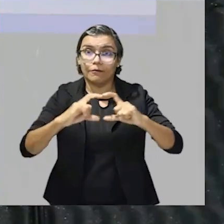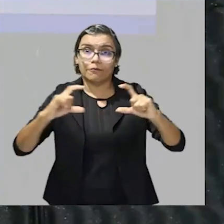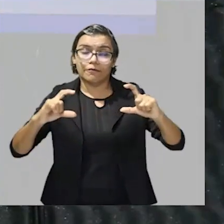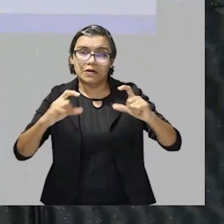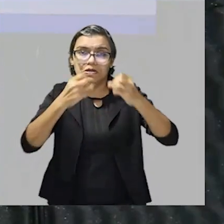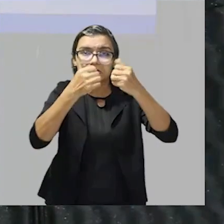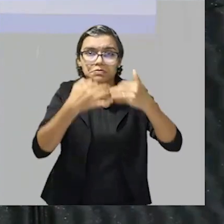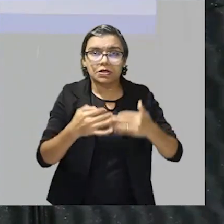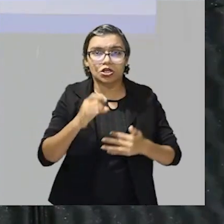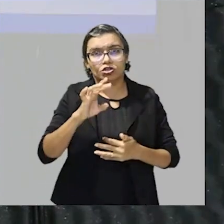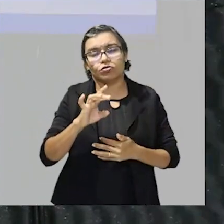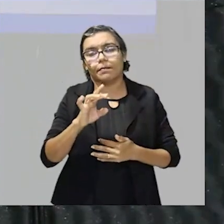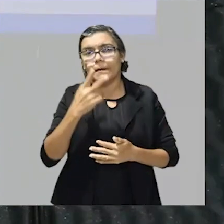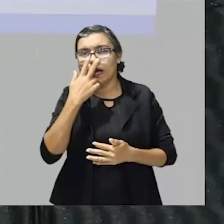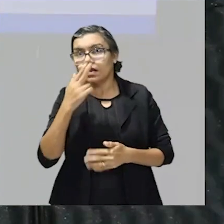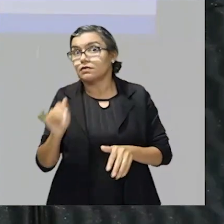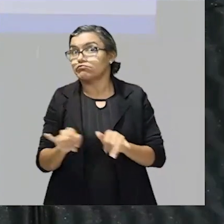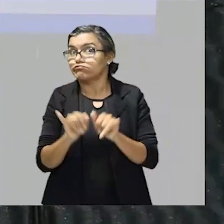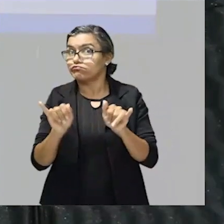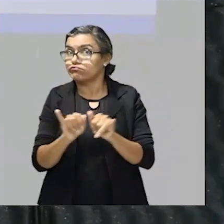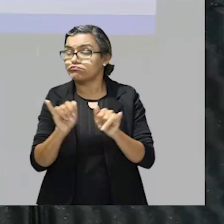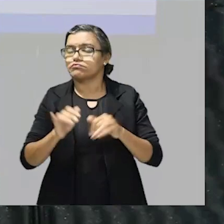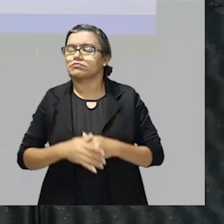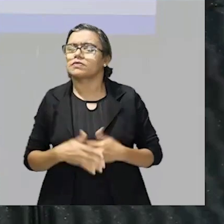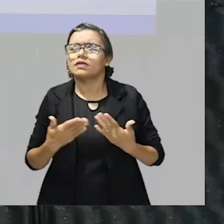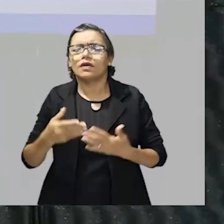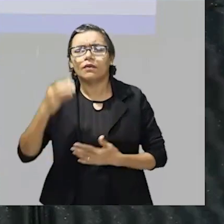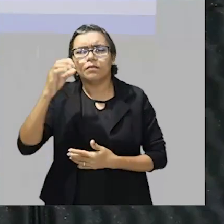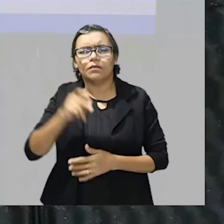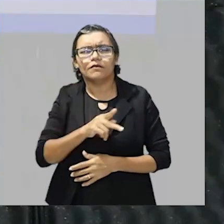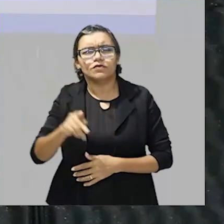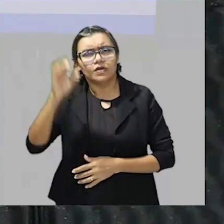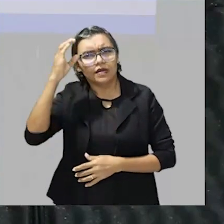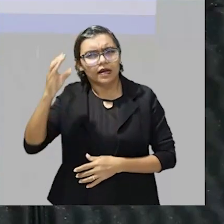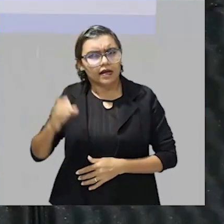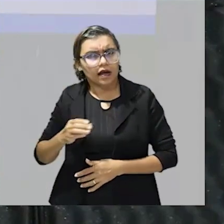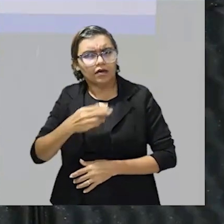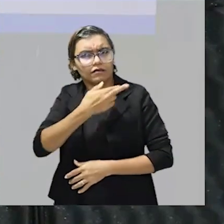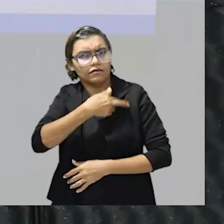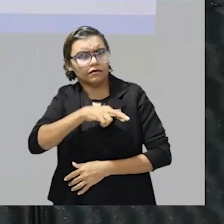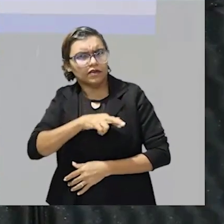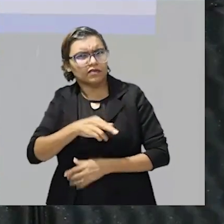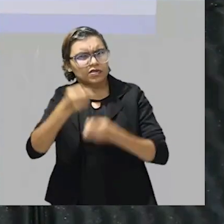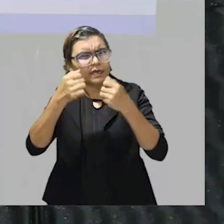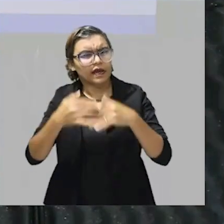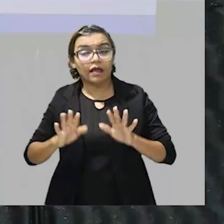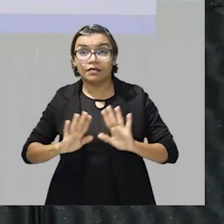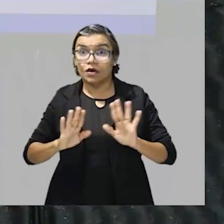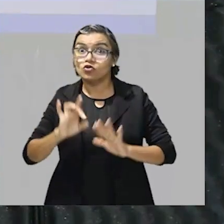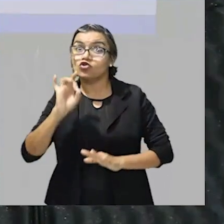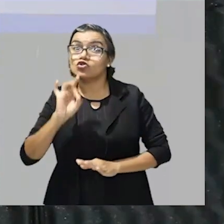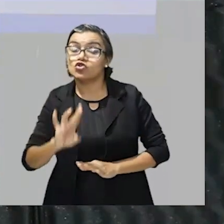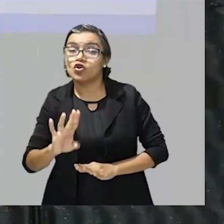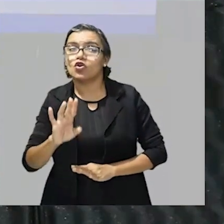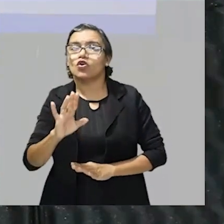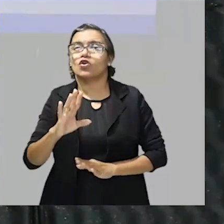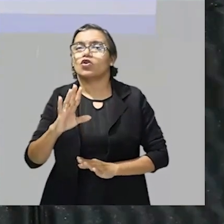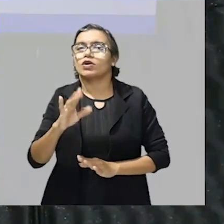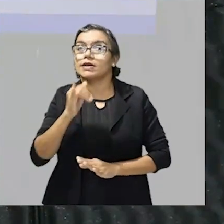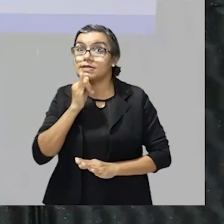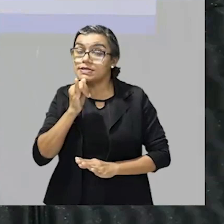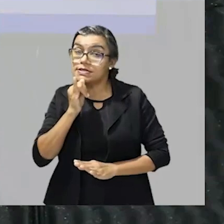falar bobagem então aqui cacau você quer falar de religião não eu tô dando um exemplo onde texto e contexto